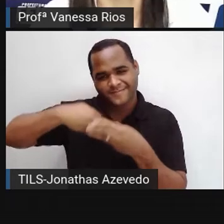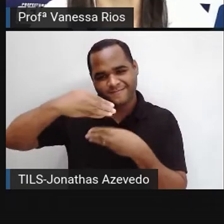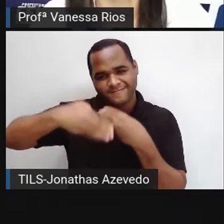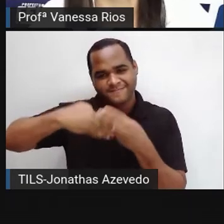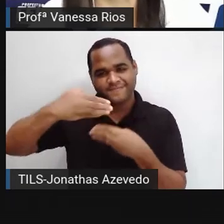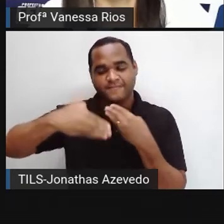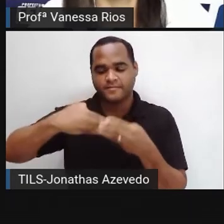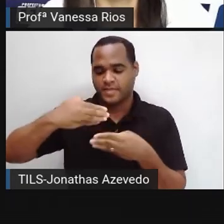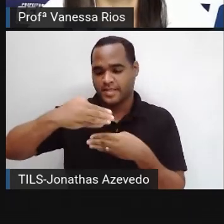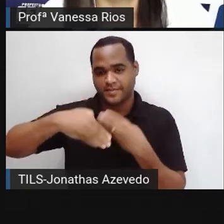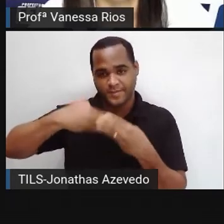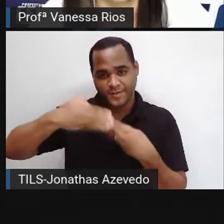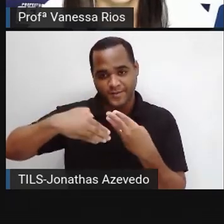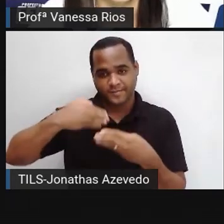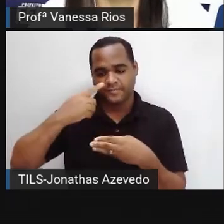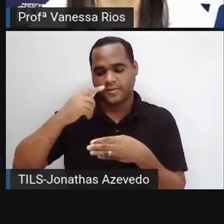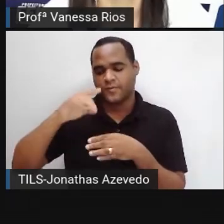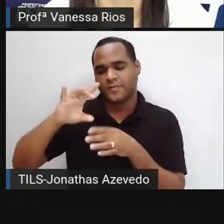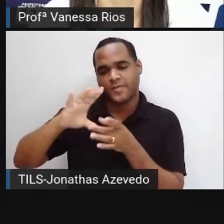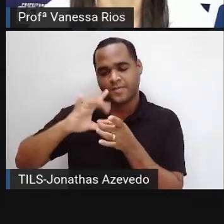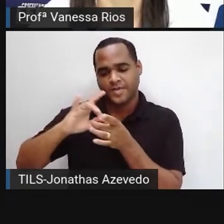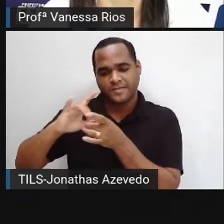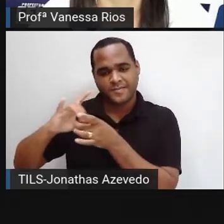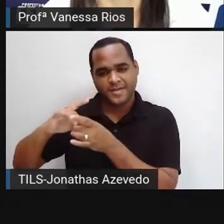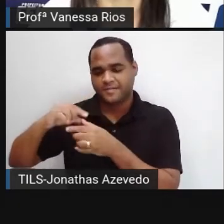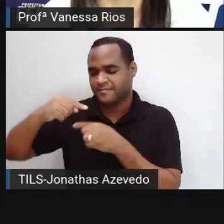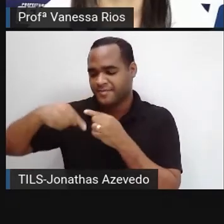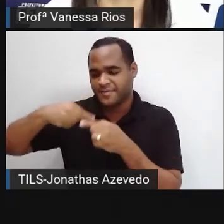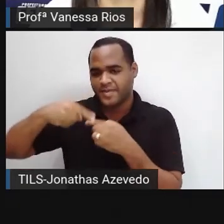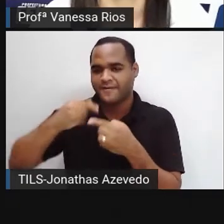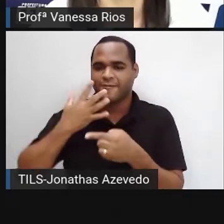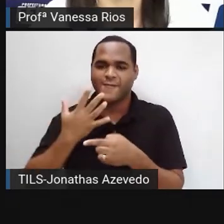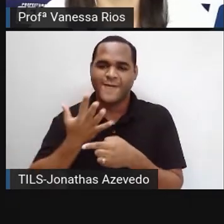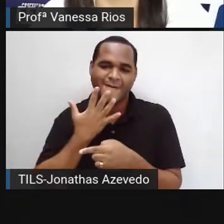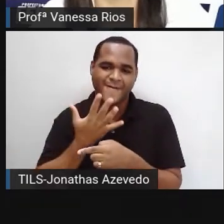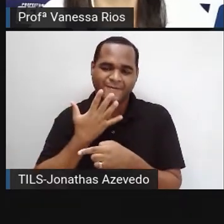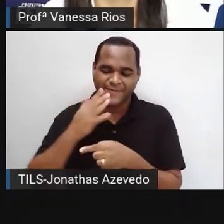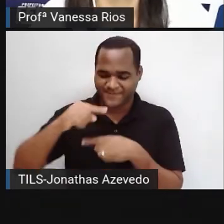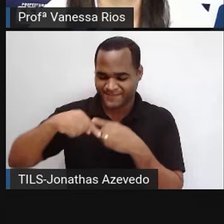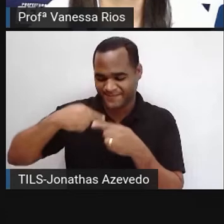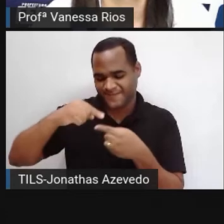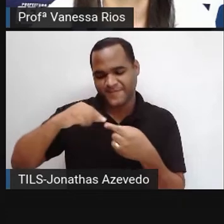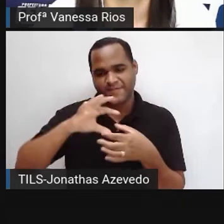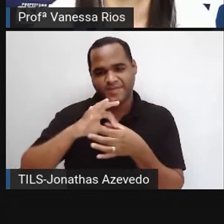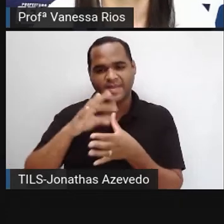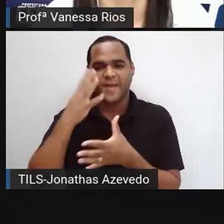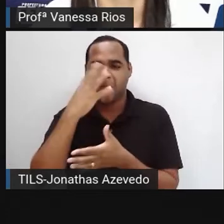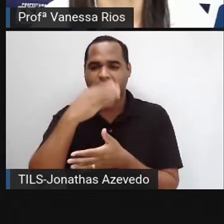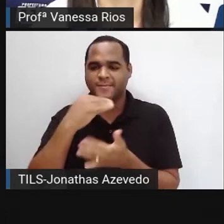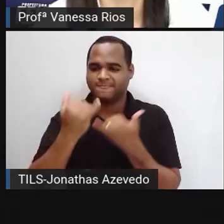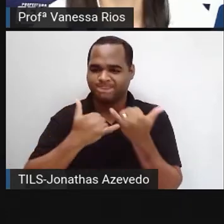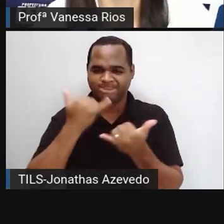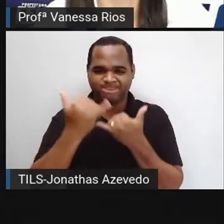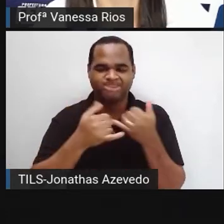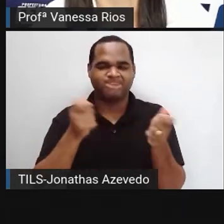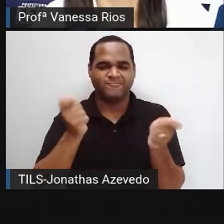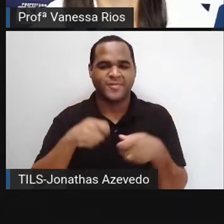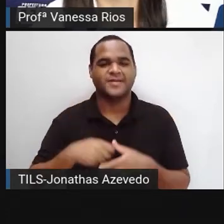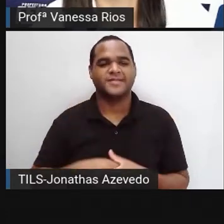foram unidos, né, por fita crepe, e também durex colorido, para que ficasse ali mais divertido, né, a